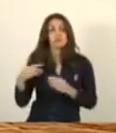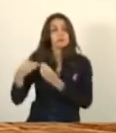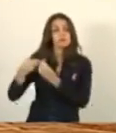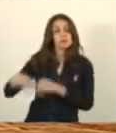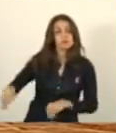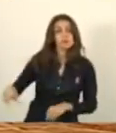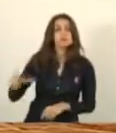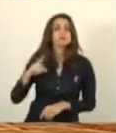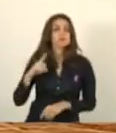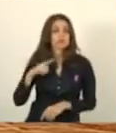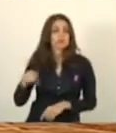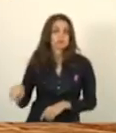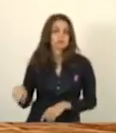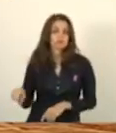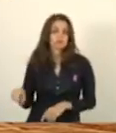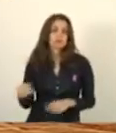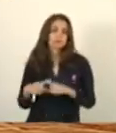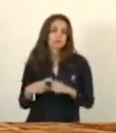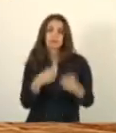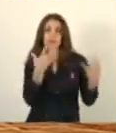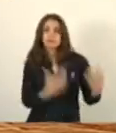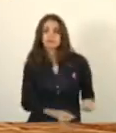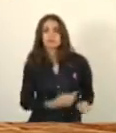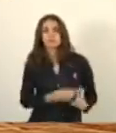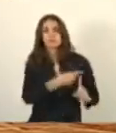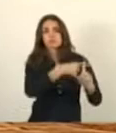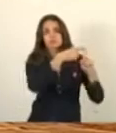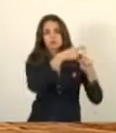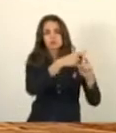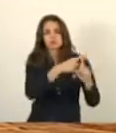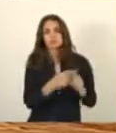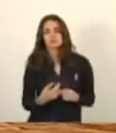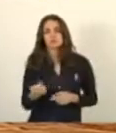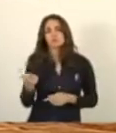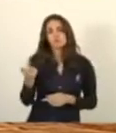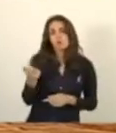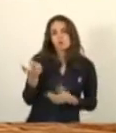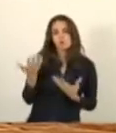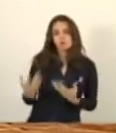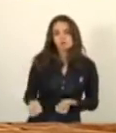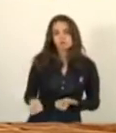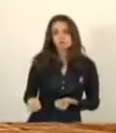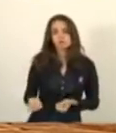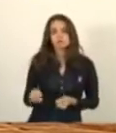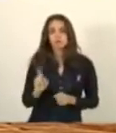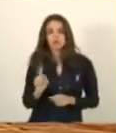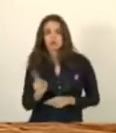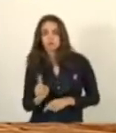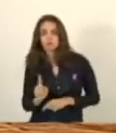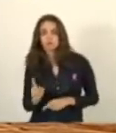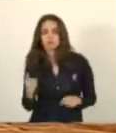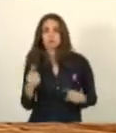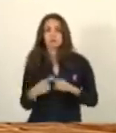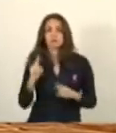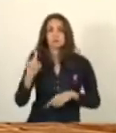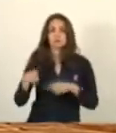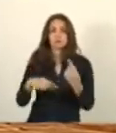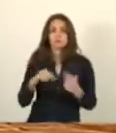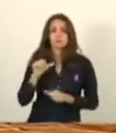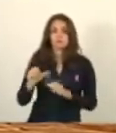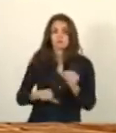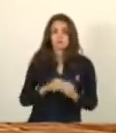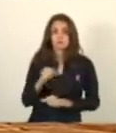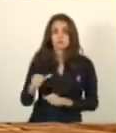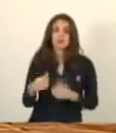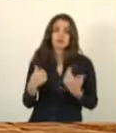todos aceitam benefício? A maioria aceita o benefício? Só uma parcela da população aceita o benefício? Porque depois que mudar a